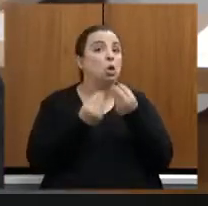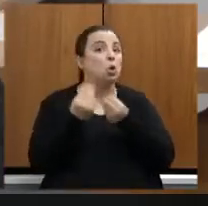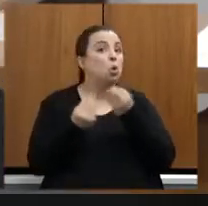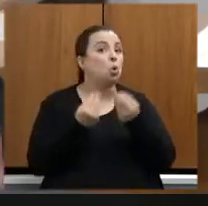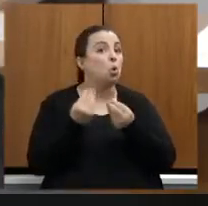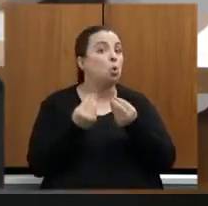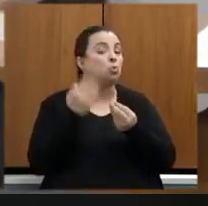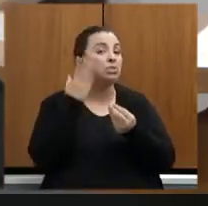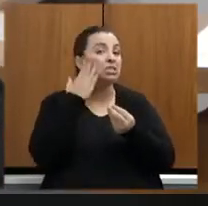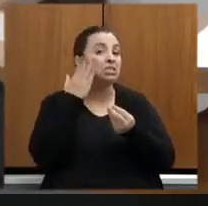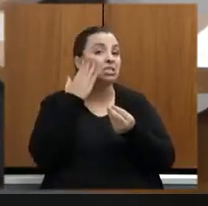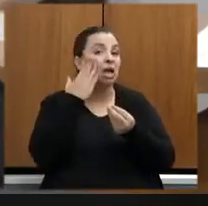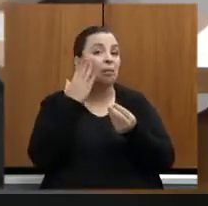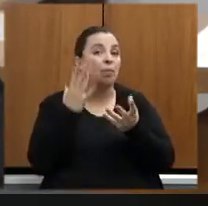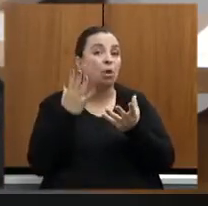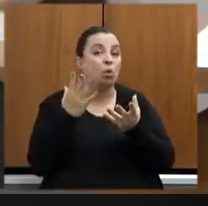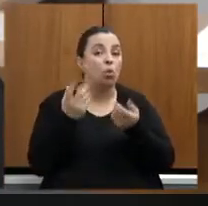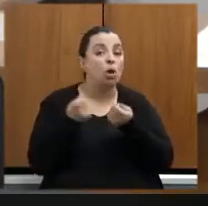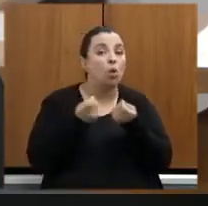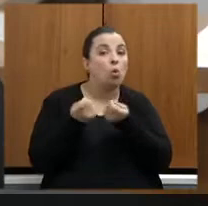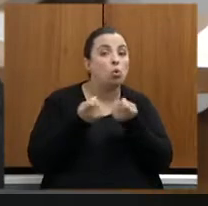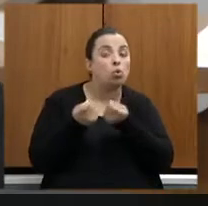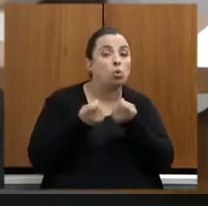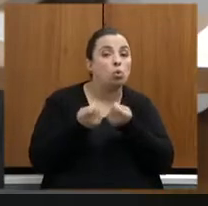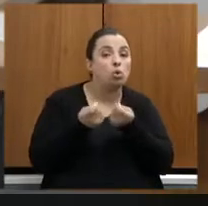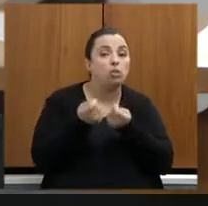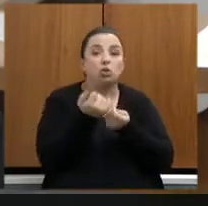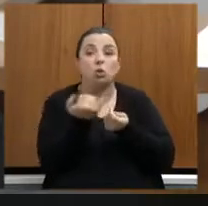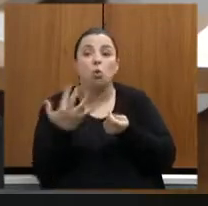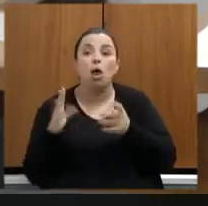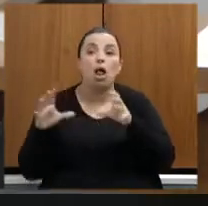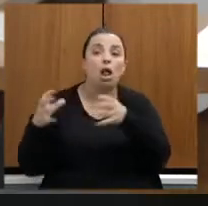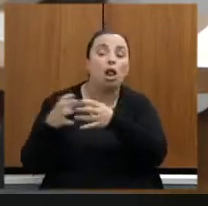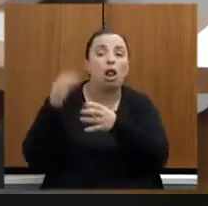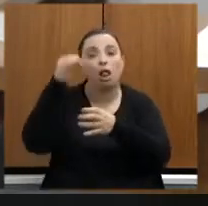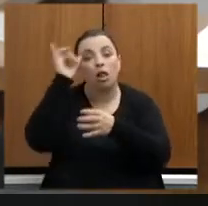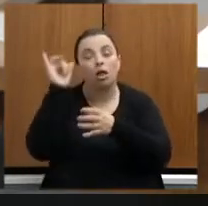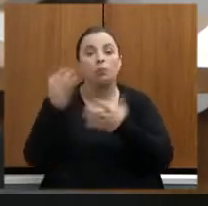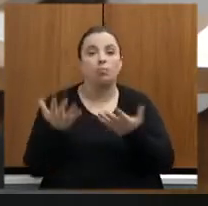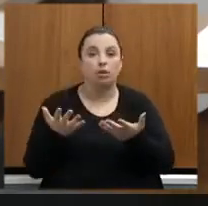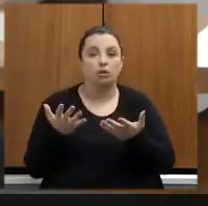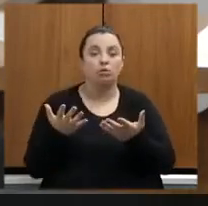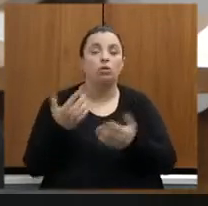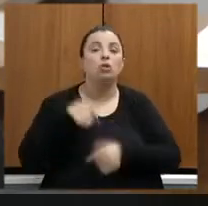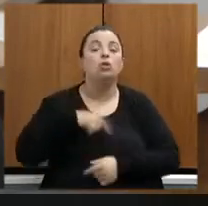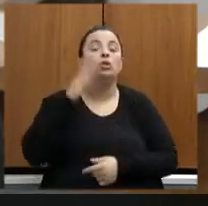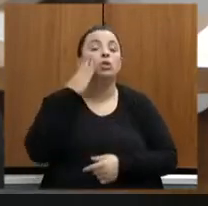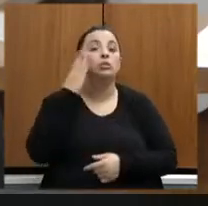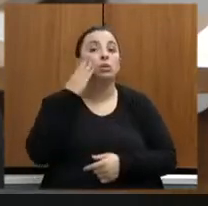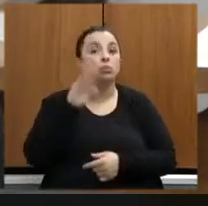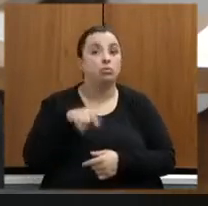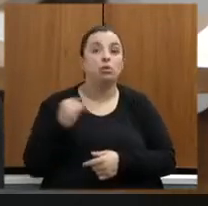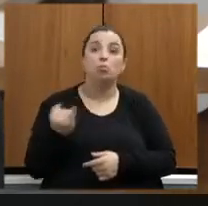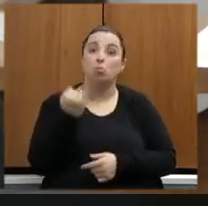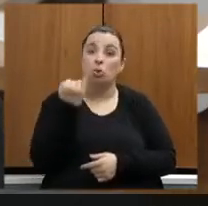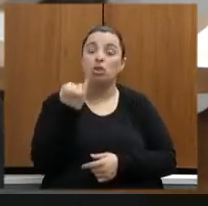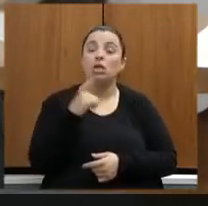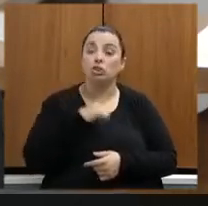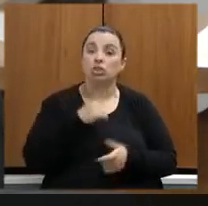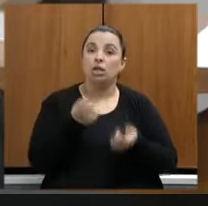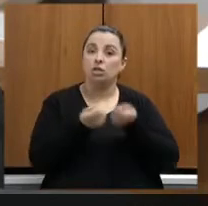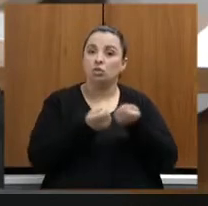número do rebanho é para que a gente vê que é muito importante sabemos da importância que é é